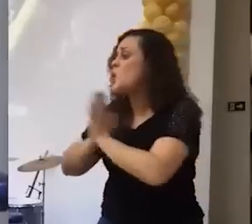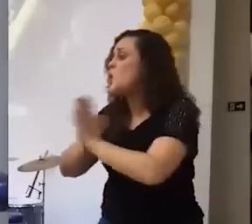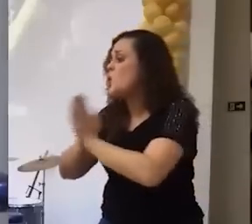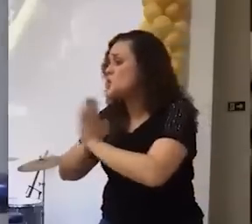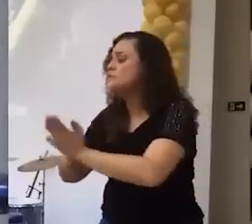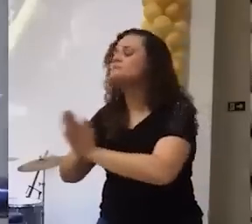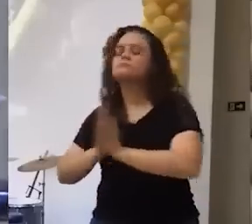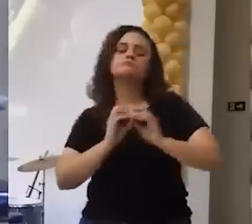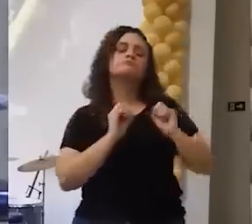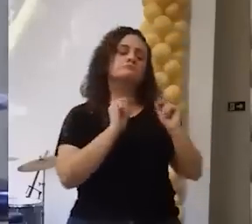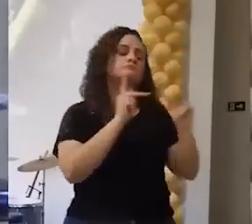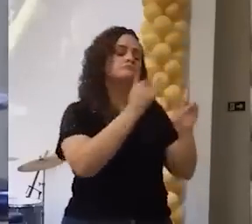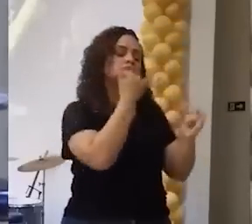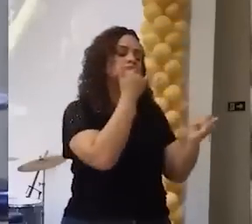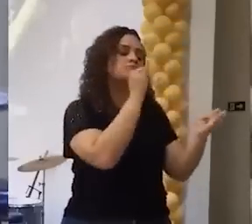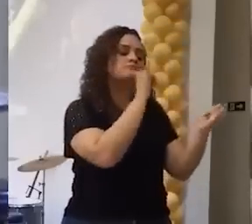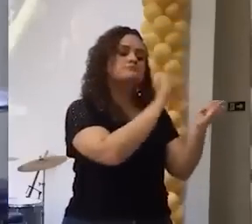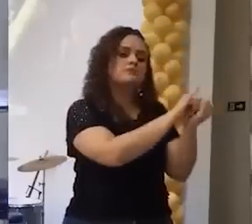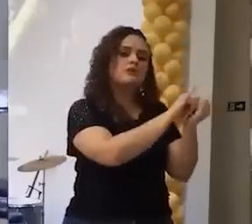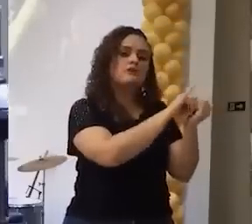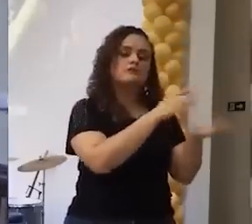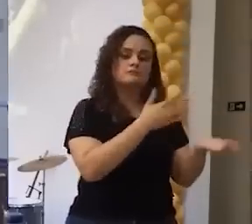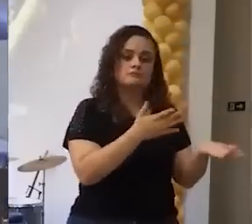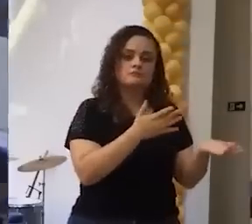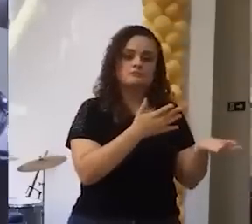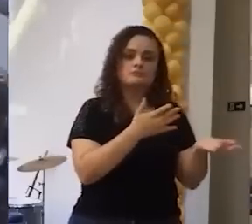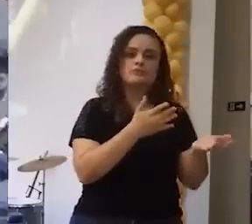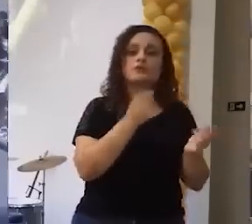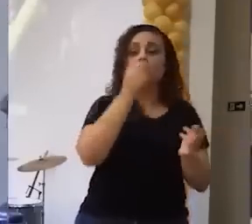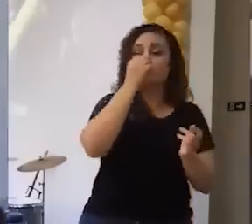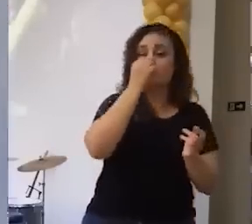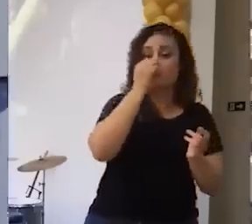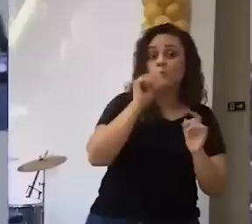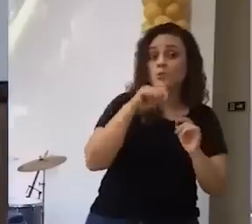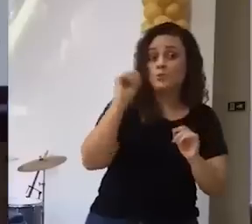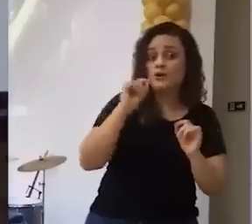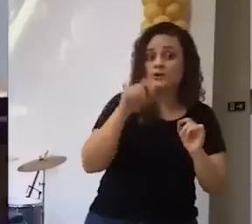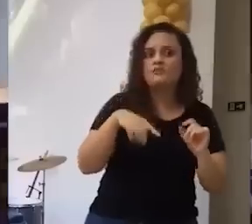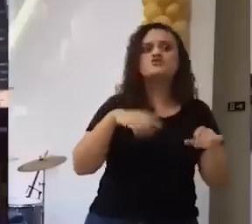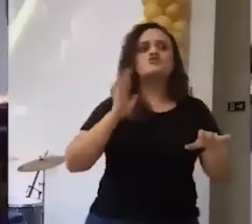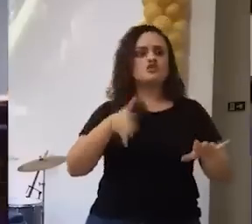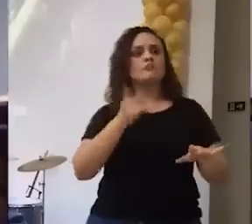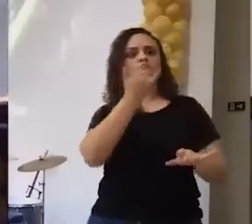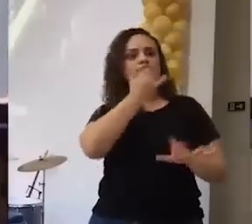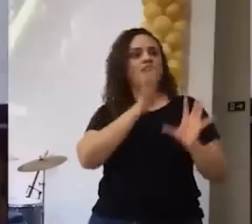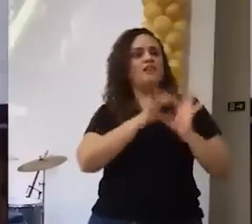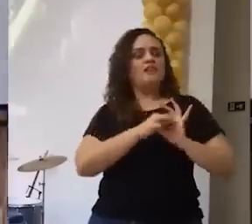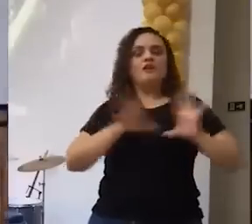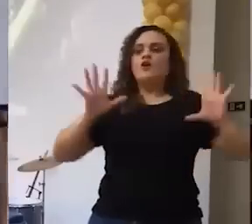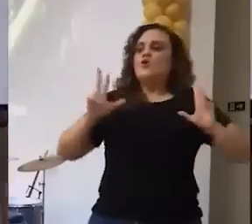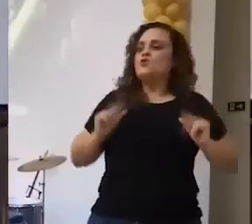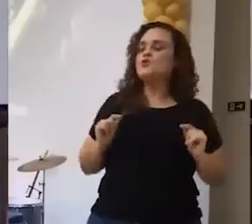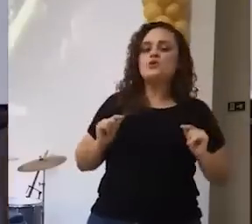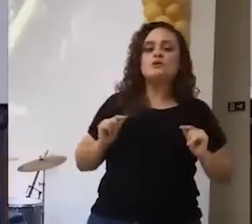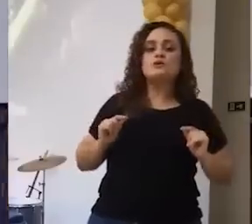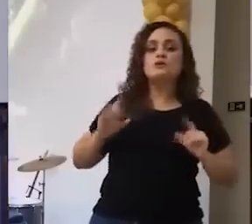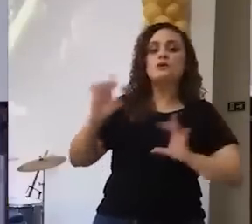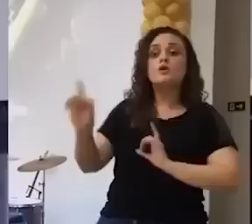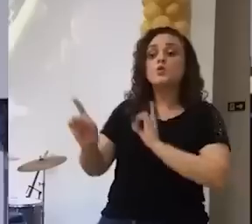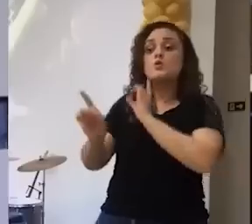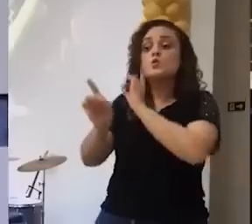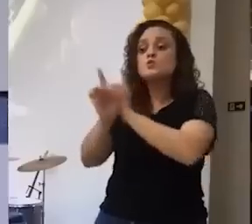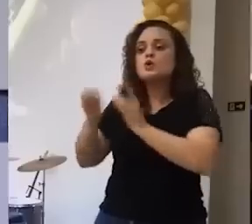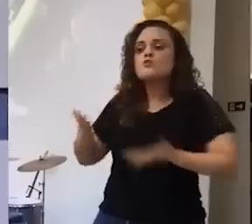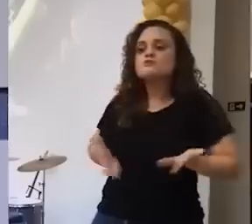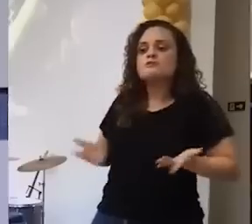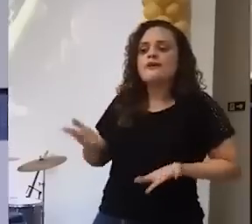talentos. Aquele homem perdoado lá na frente encontra um conservo que lhe devia 100 denários. Não tendo